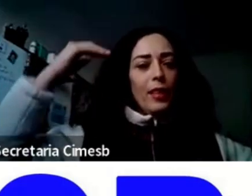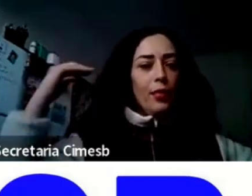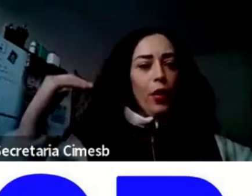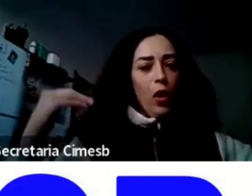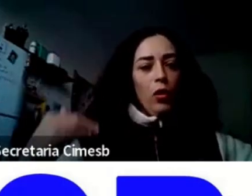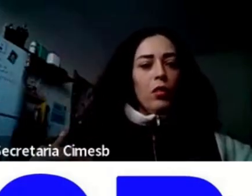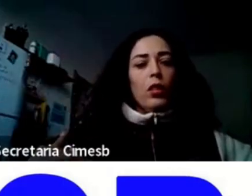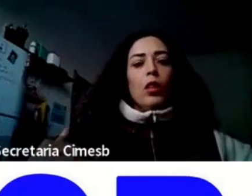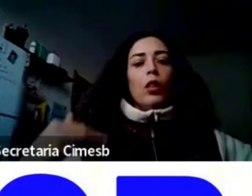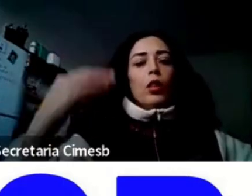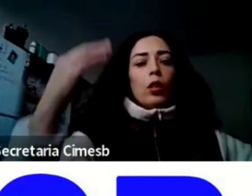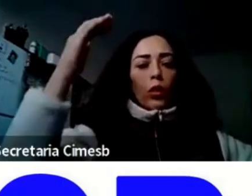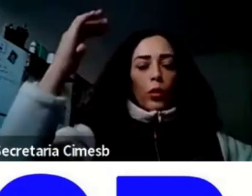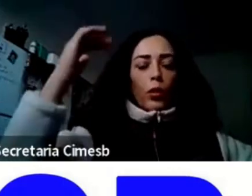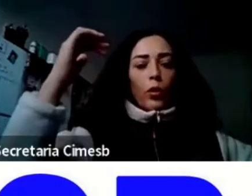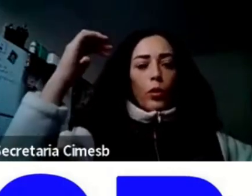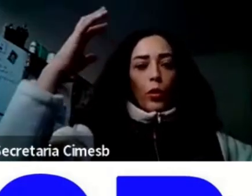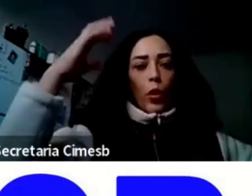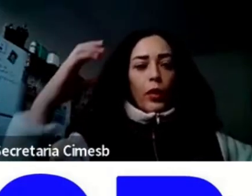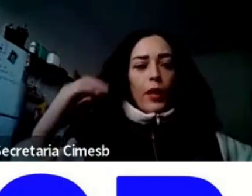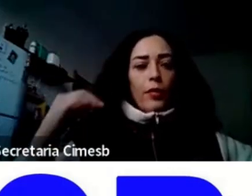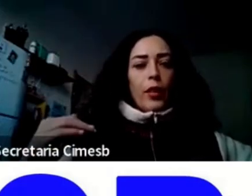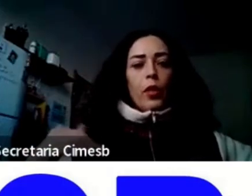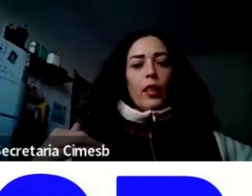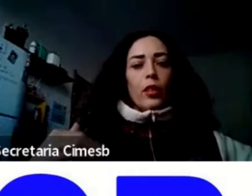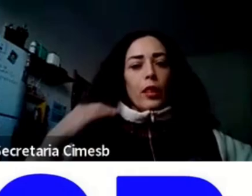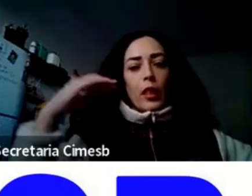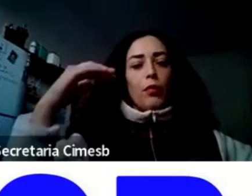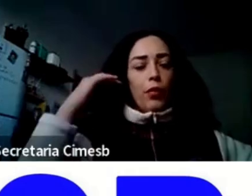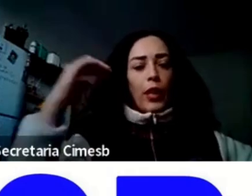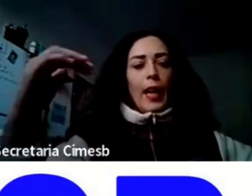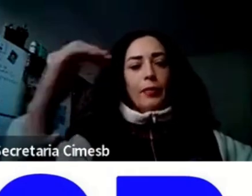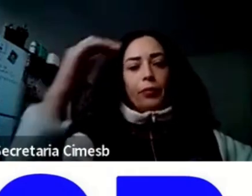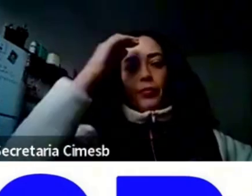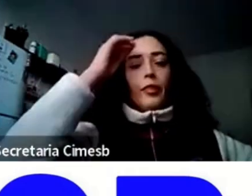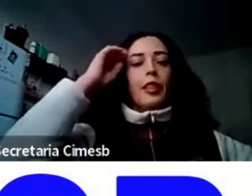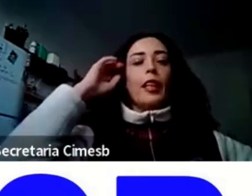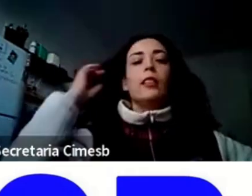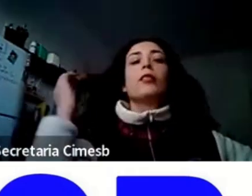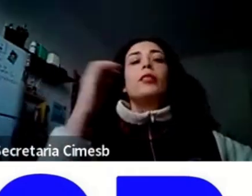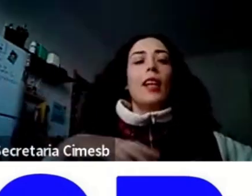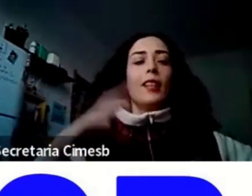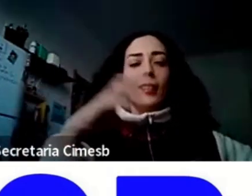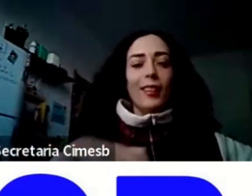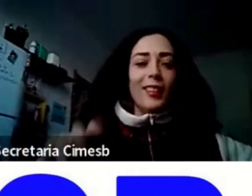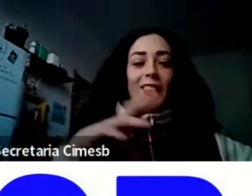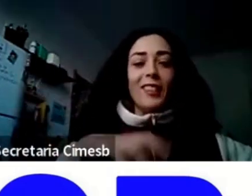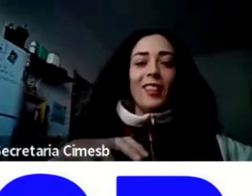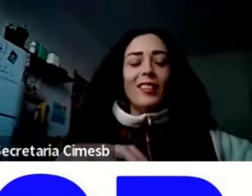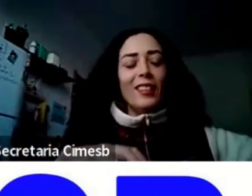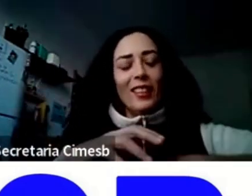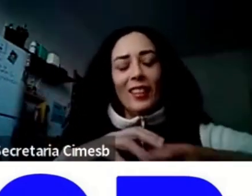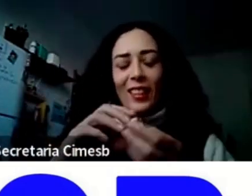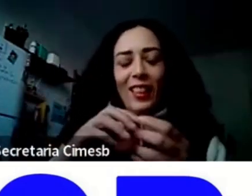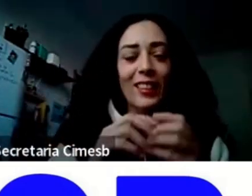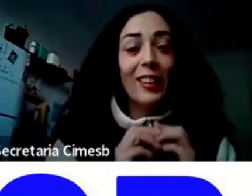para fazer esse foco do som, né? Ver o que eu vou focar. Vocês fizerem esse